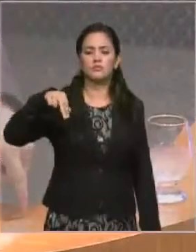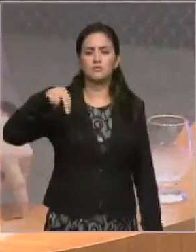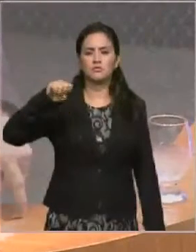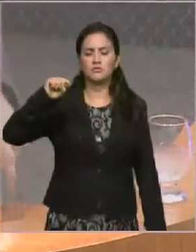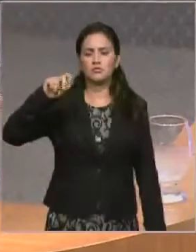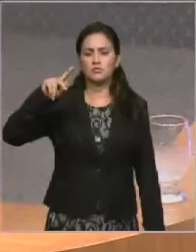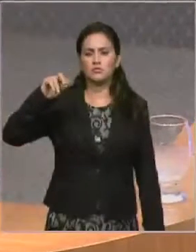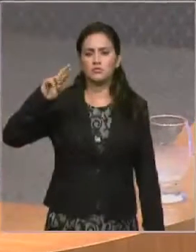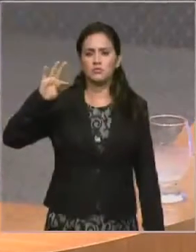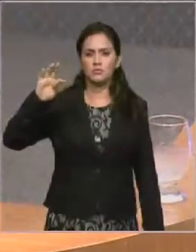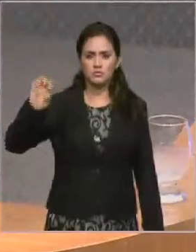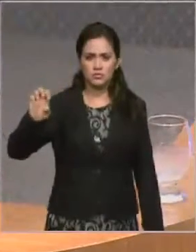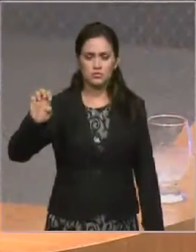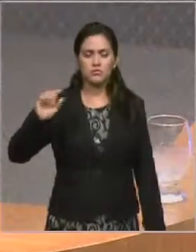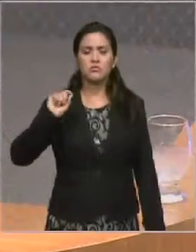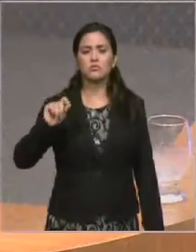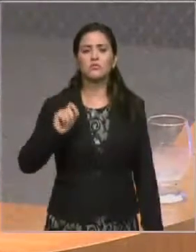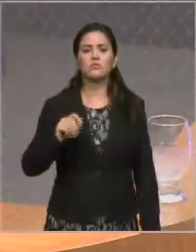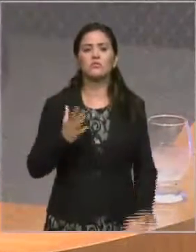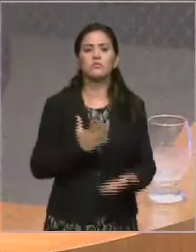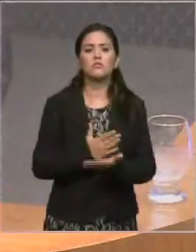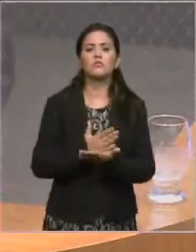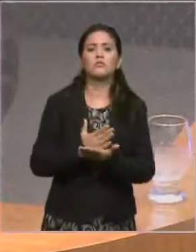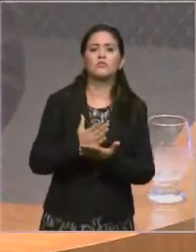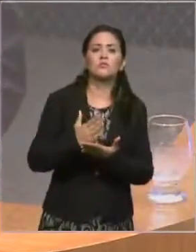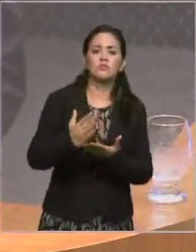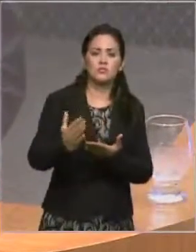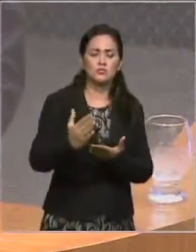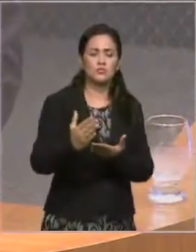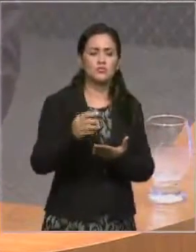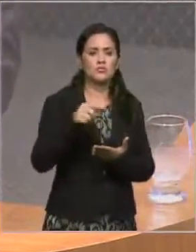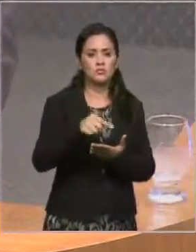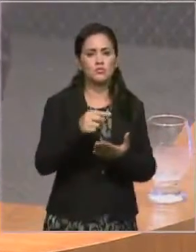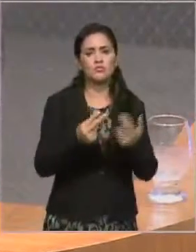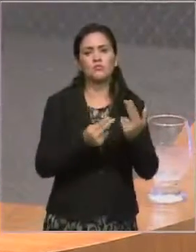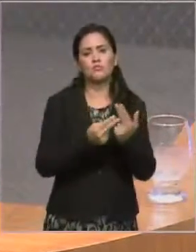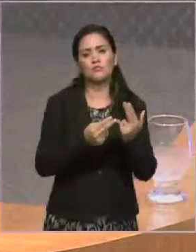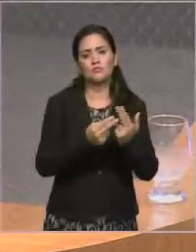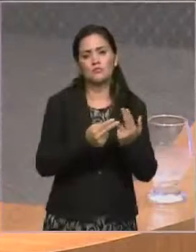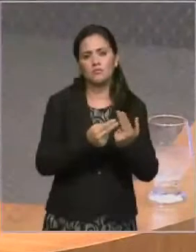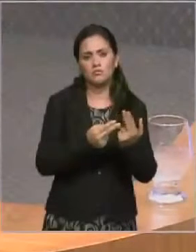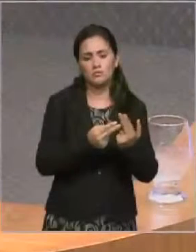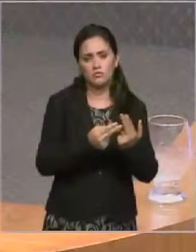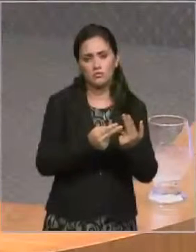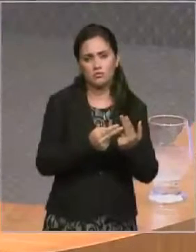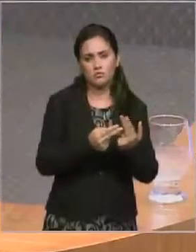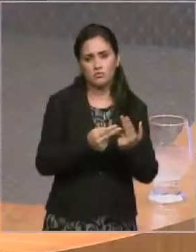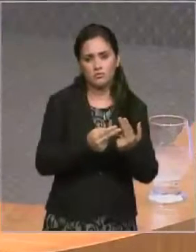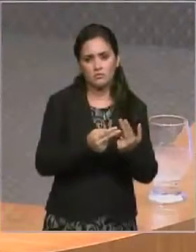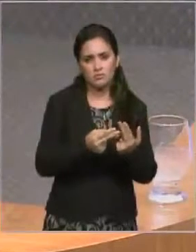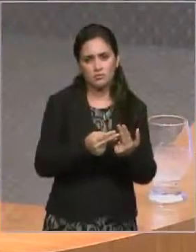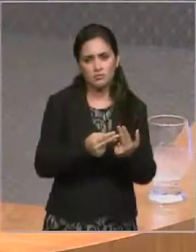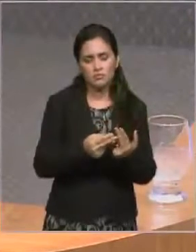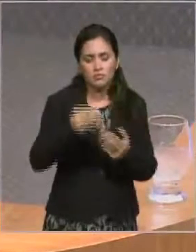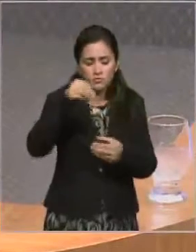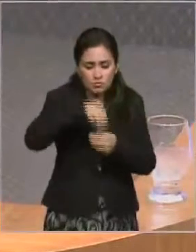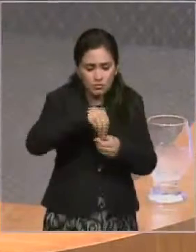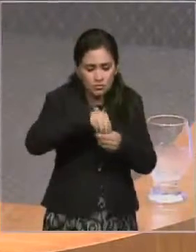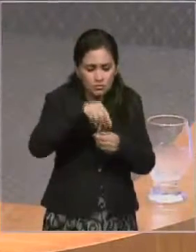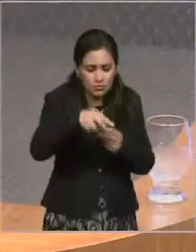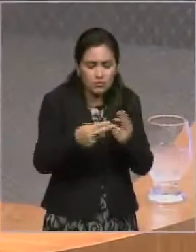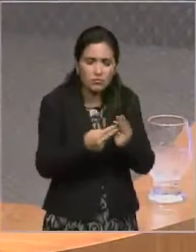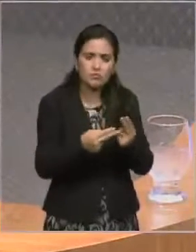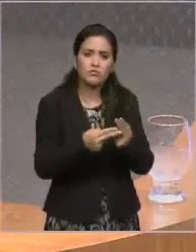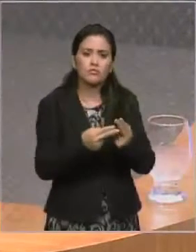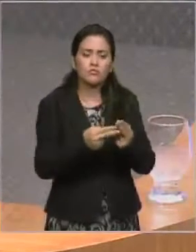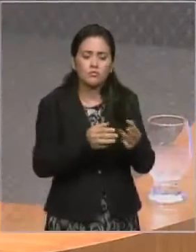esta obra pelo contorno rodoviário no município de Timon, tirando a BR-316 de dentro do nosso município. BR essa